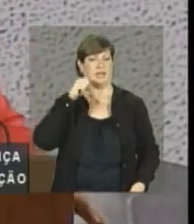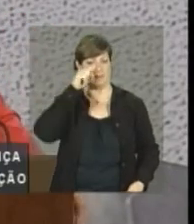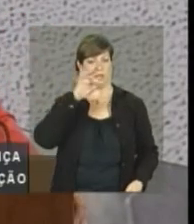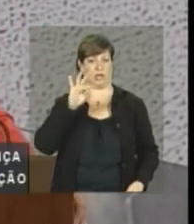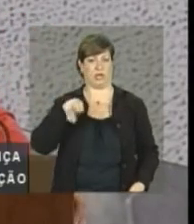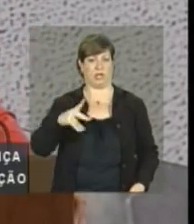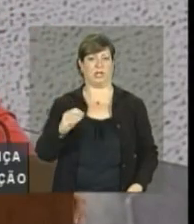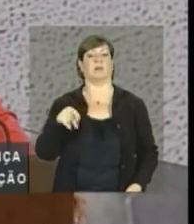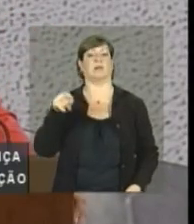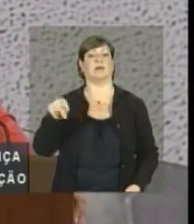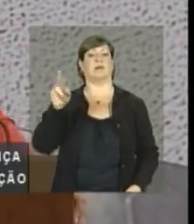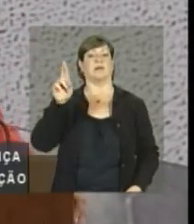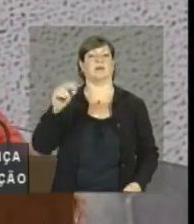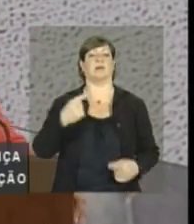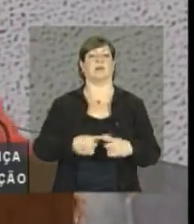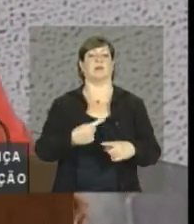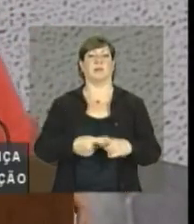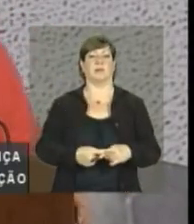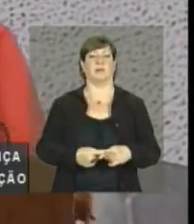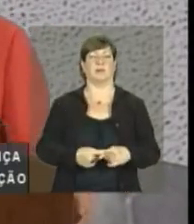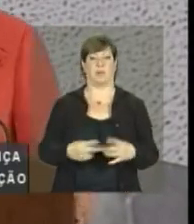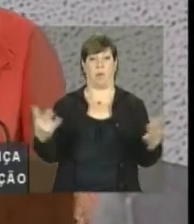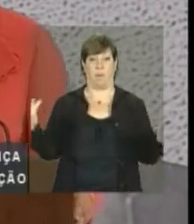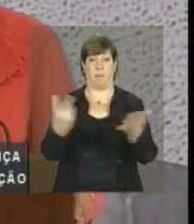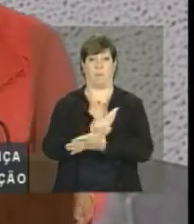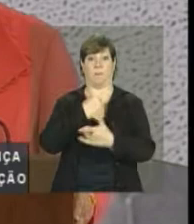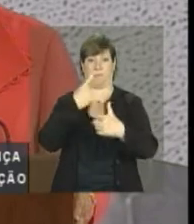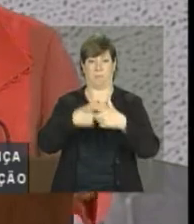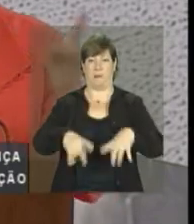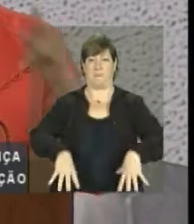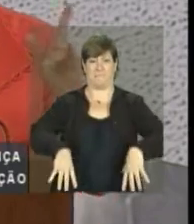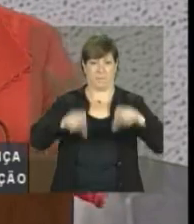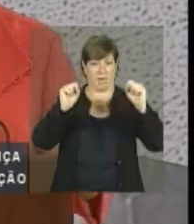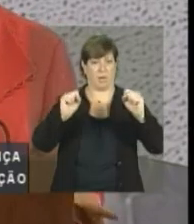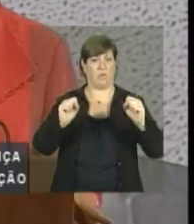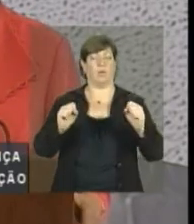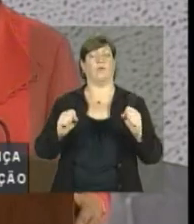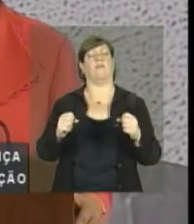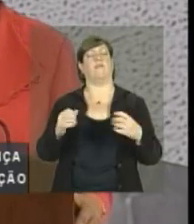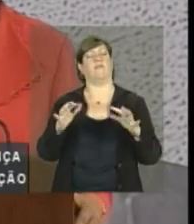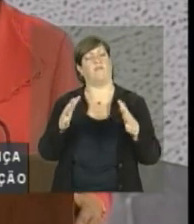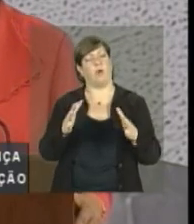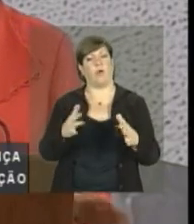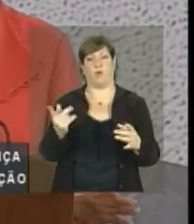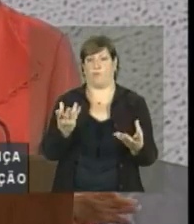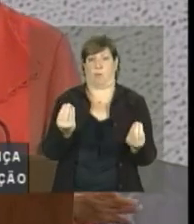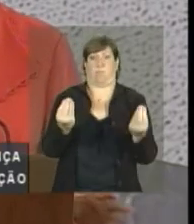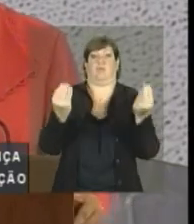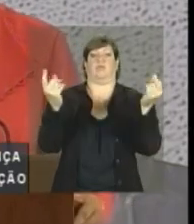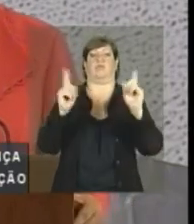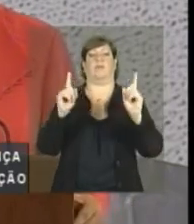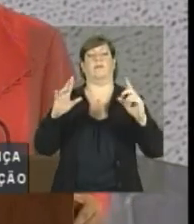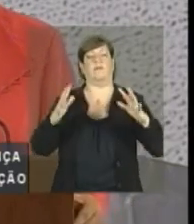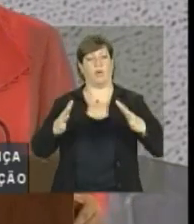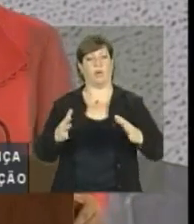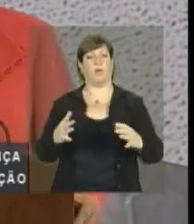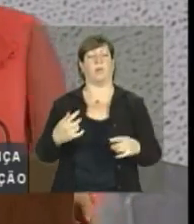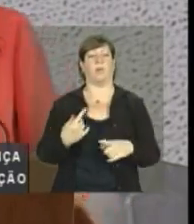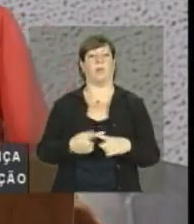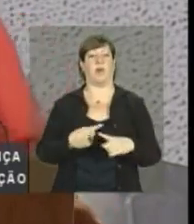as consequências foram muito menores do que seriam se ele não estivesse no Ministério de Minas e